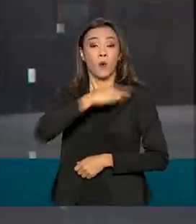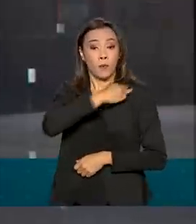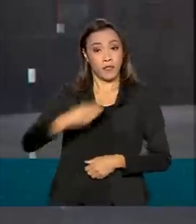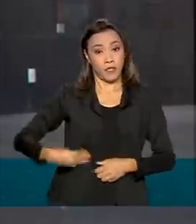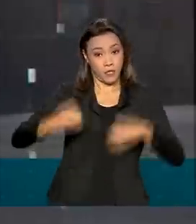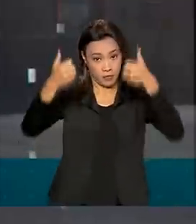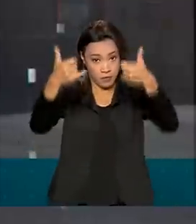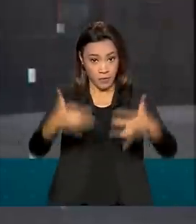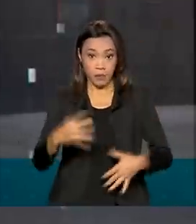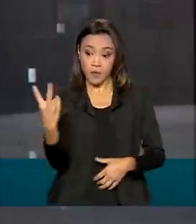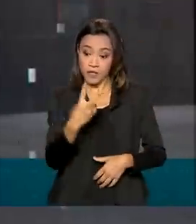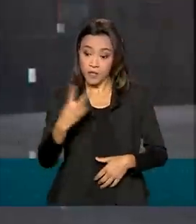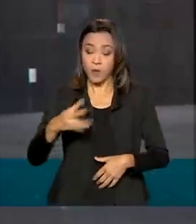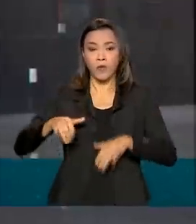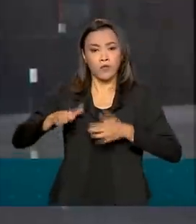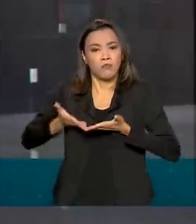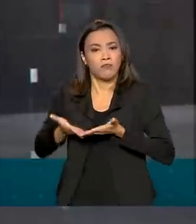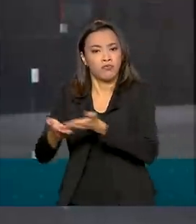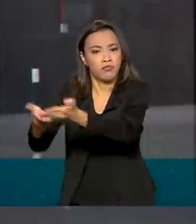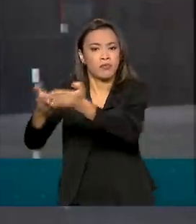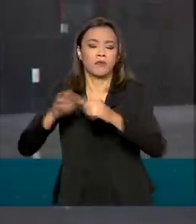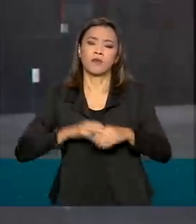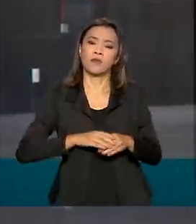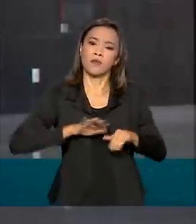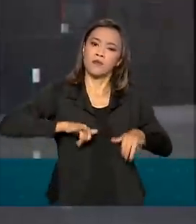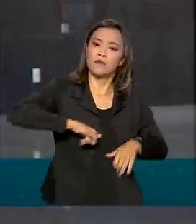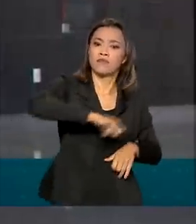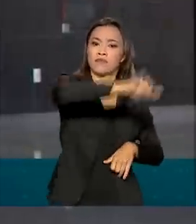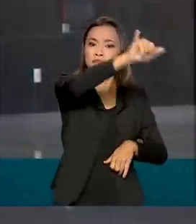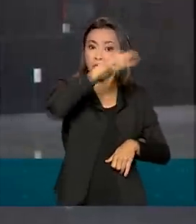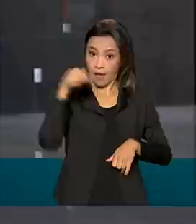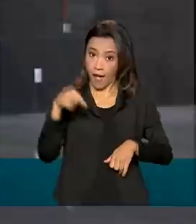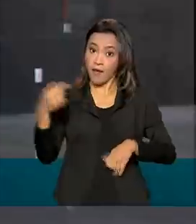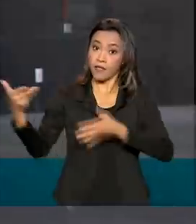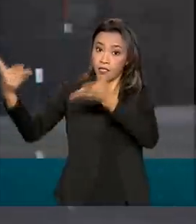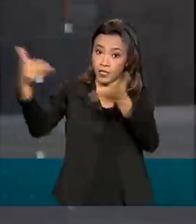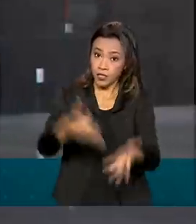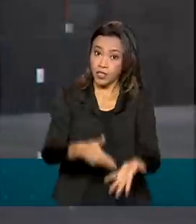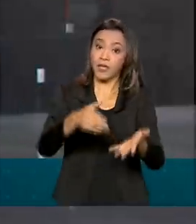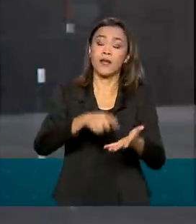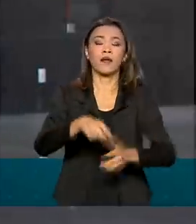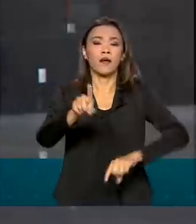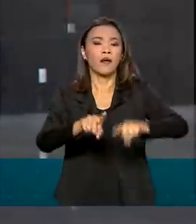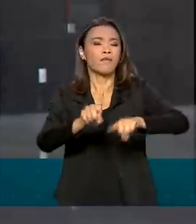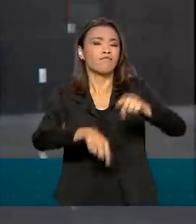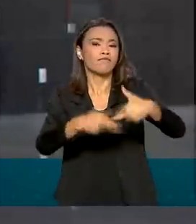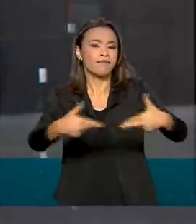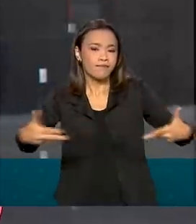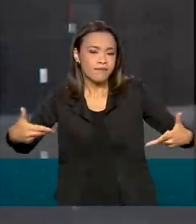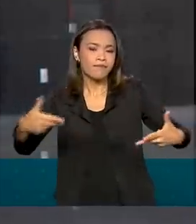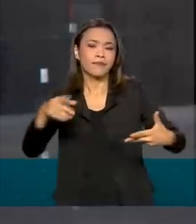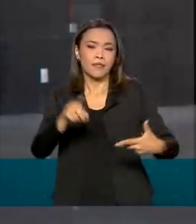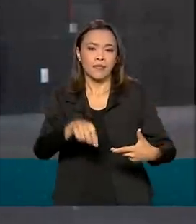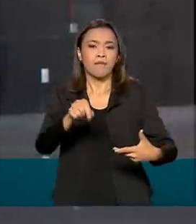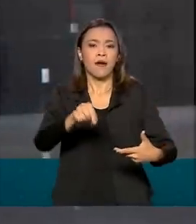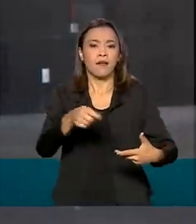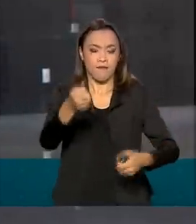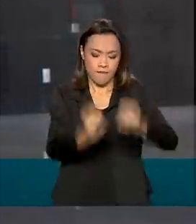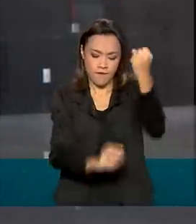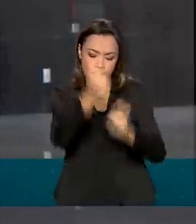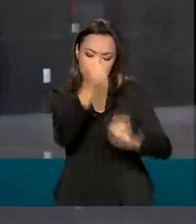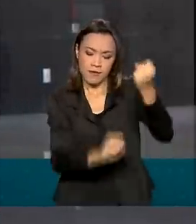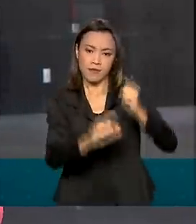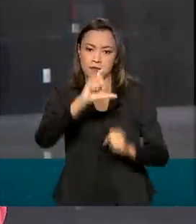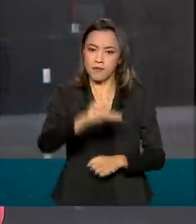pelos portos e aeroportos que chegam no país insumos fundamentais neste momento de enfrentamento da pandemia, como os insumos para a fabricação